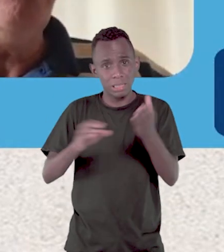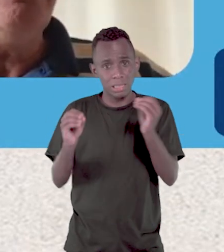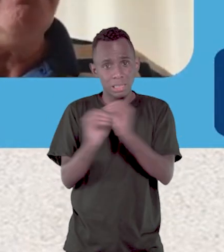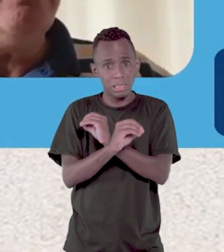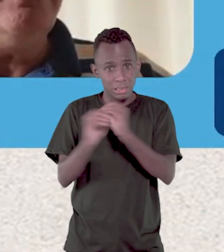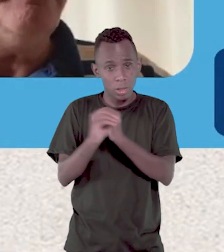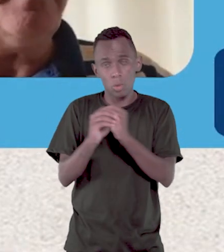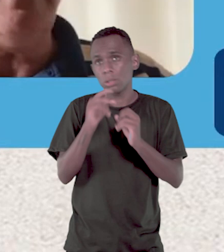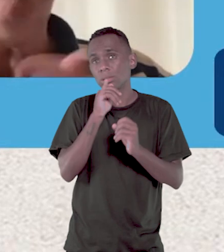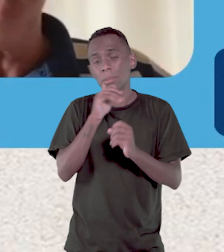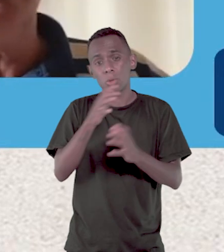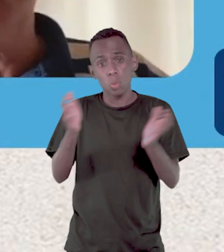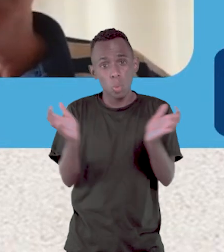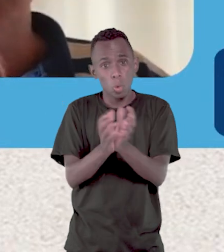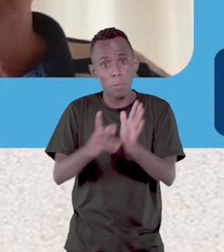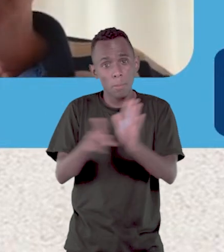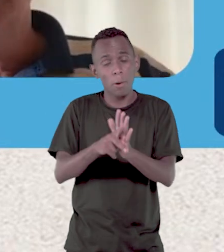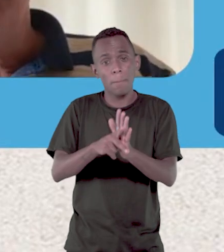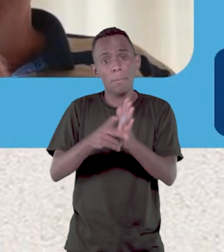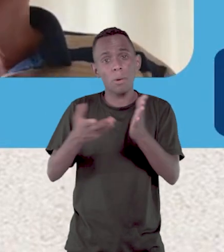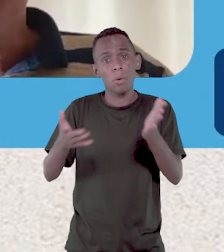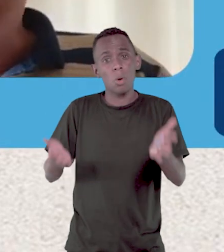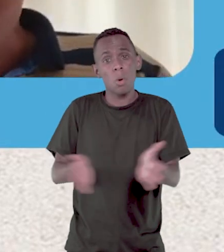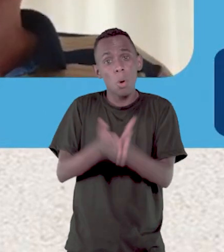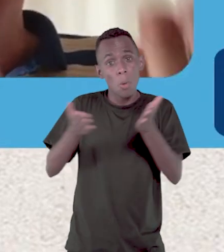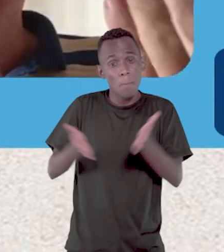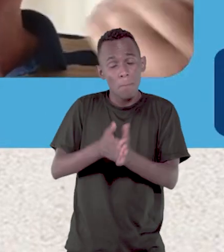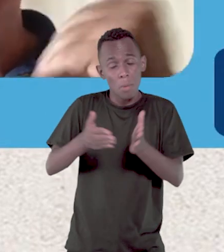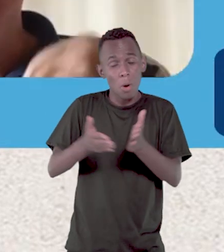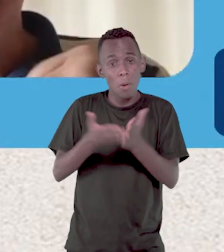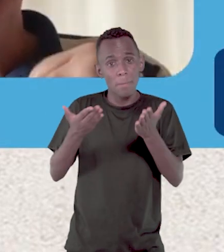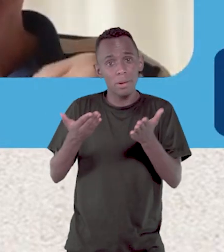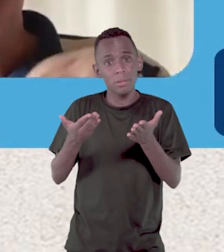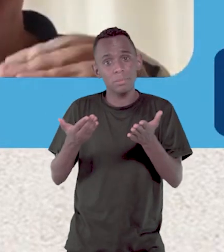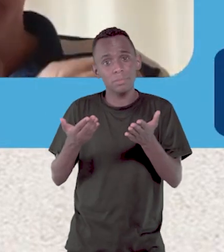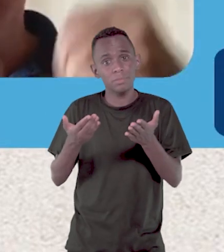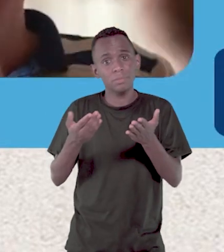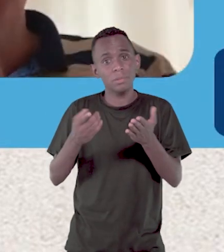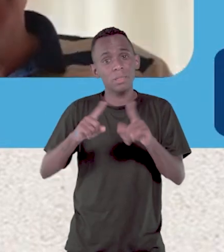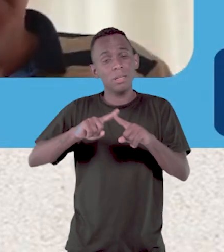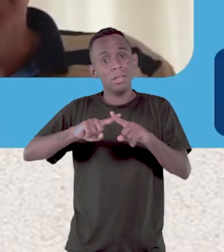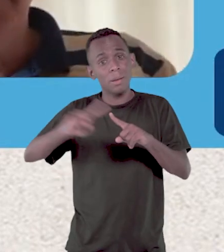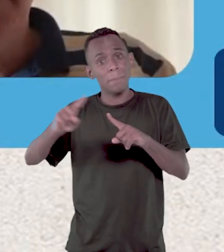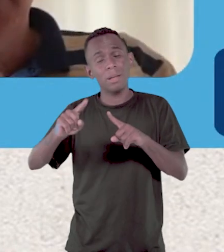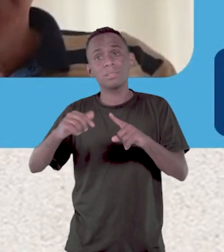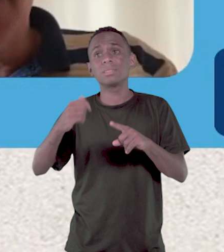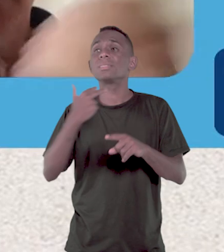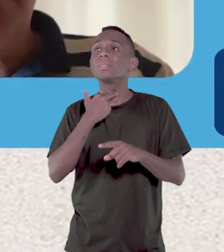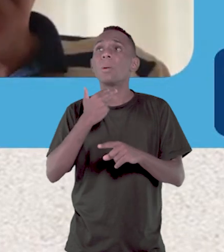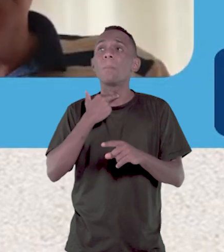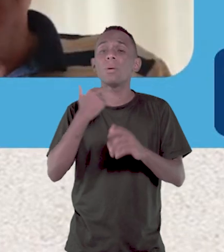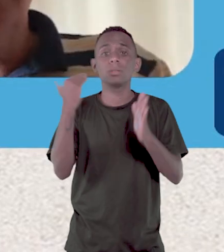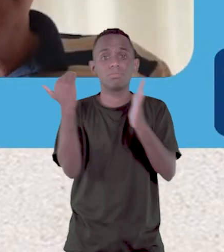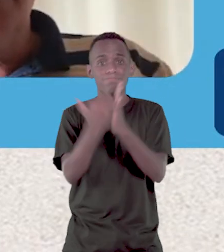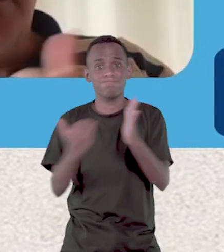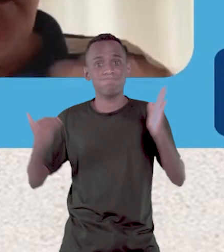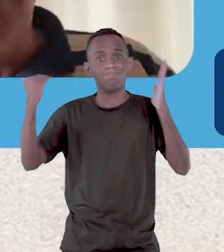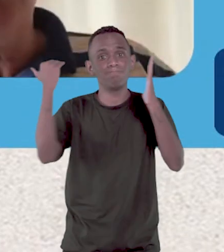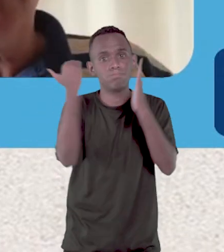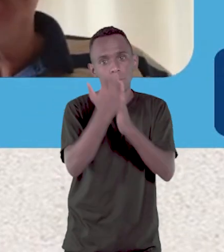um ponto de vista, digamos, da classe média baixa, mas sem fazer com que isso se sobreponha à